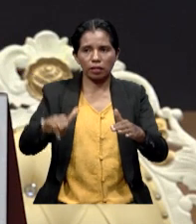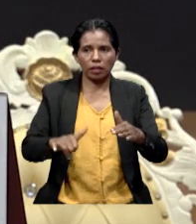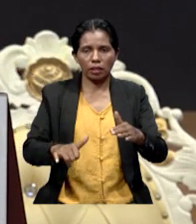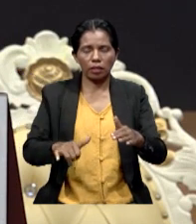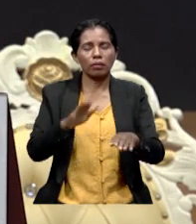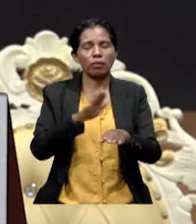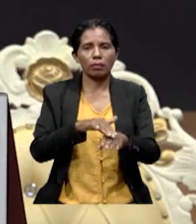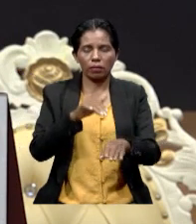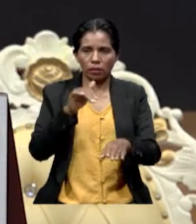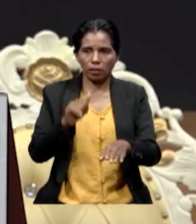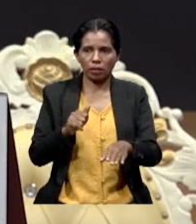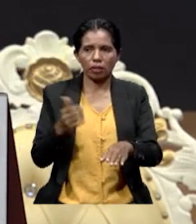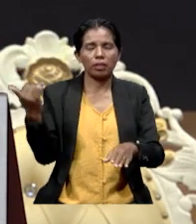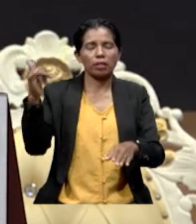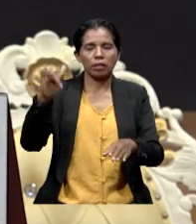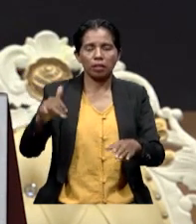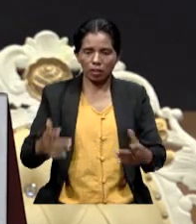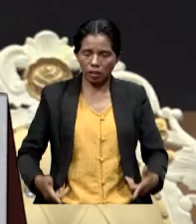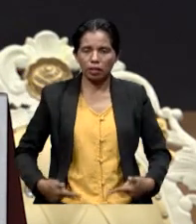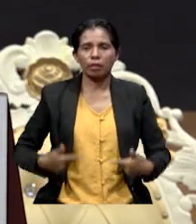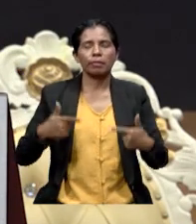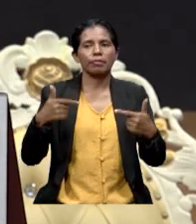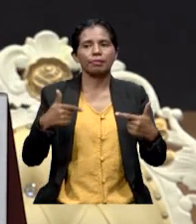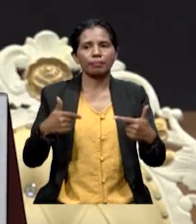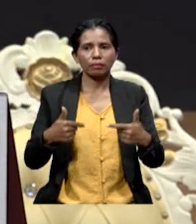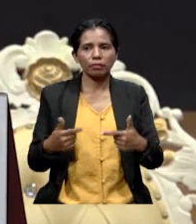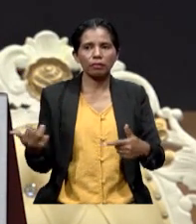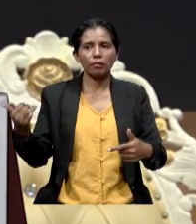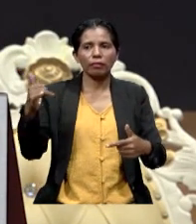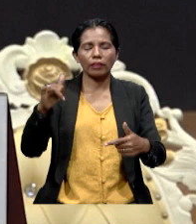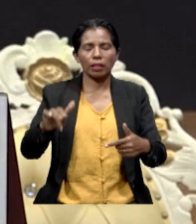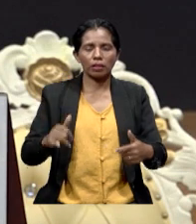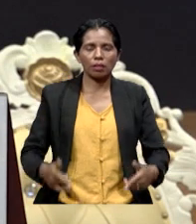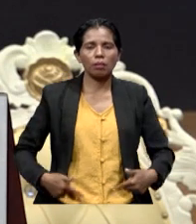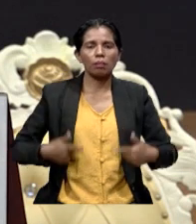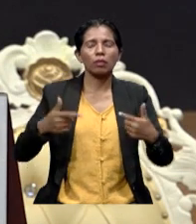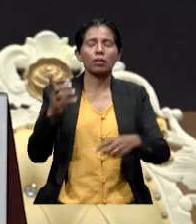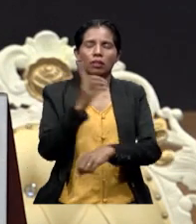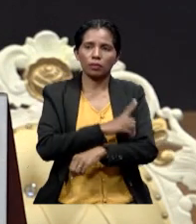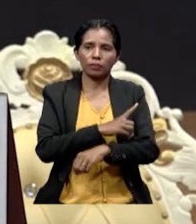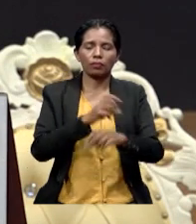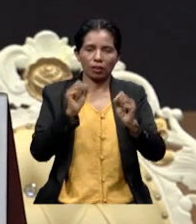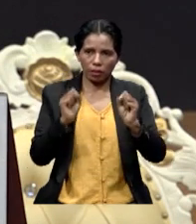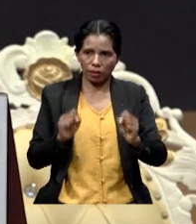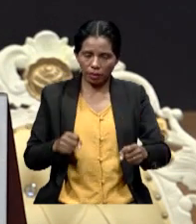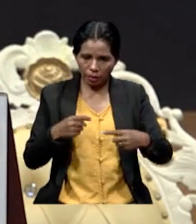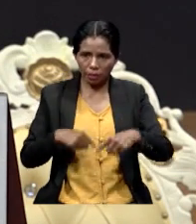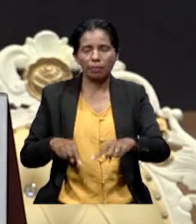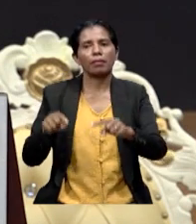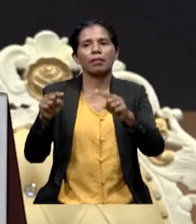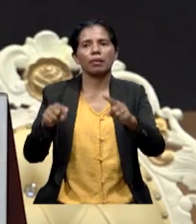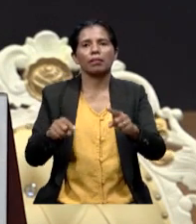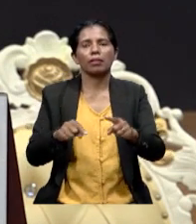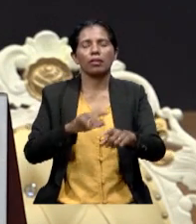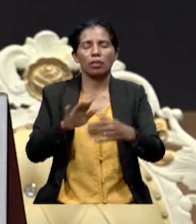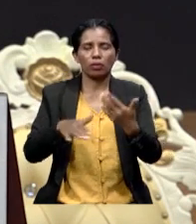afeta, elas se neve mores, quer se neve vida na glória. Pela voz, parece solução